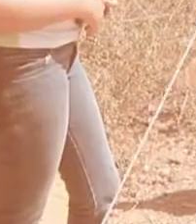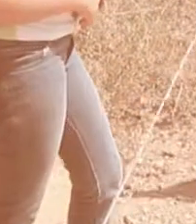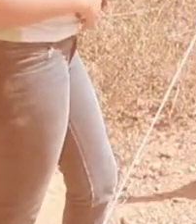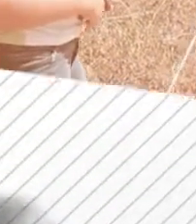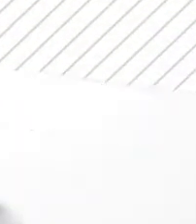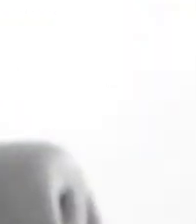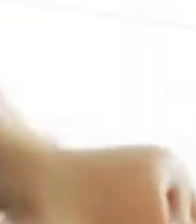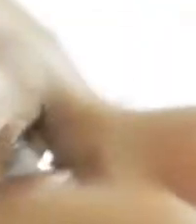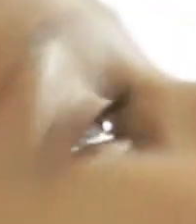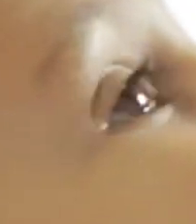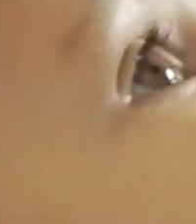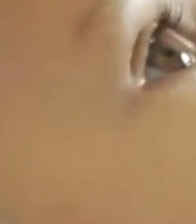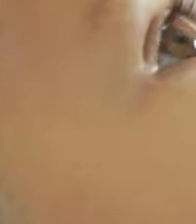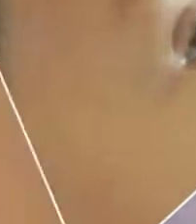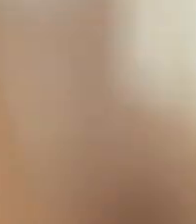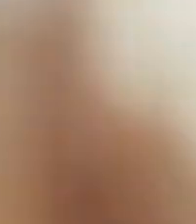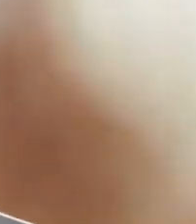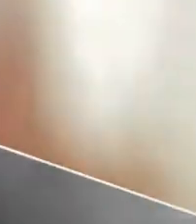Música